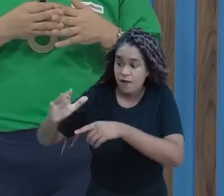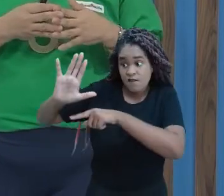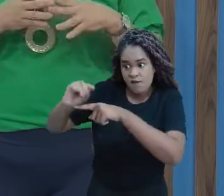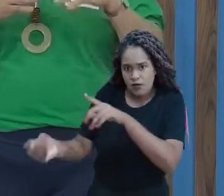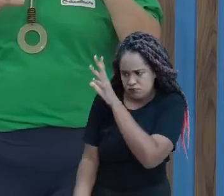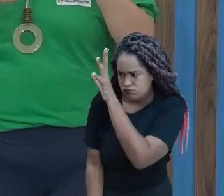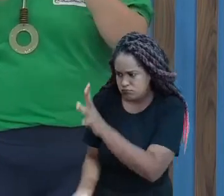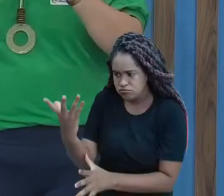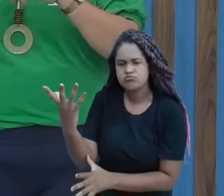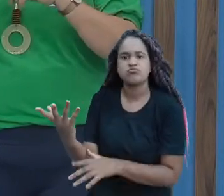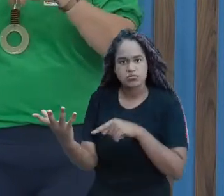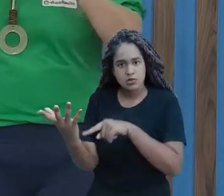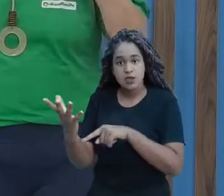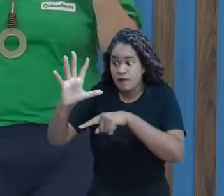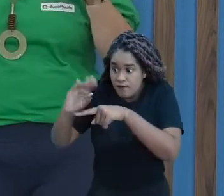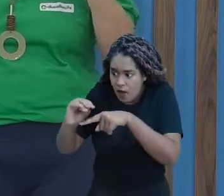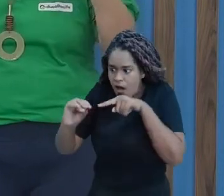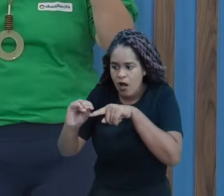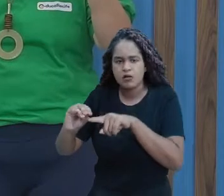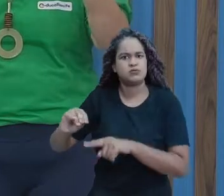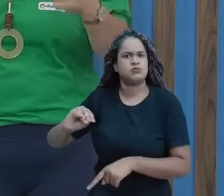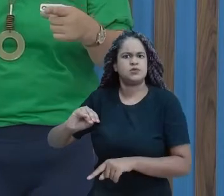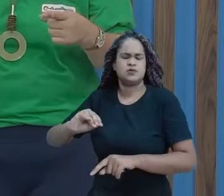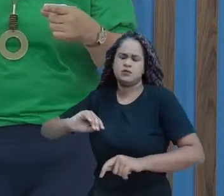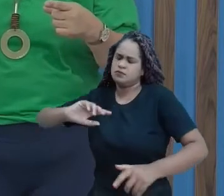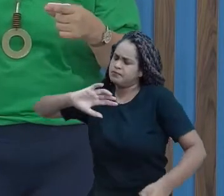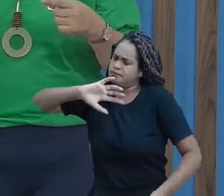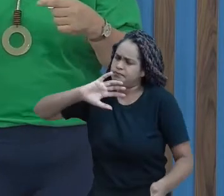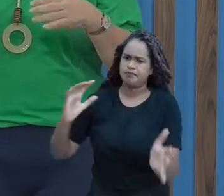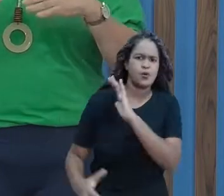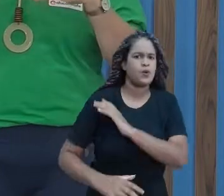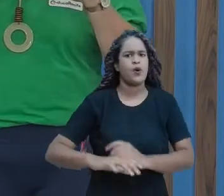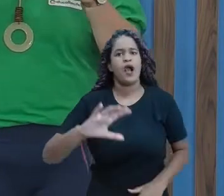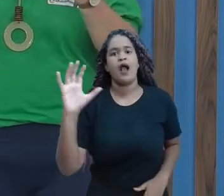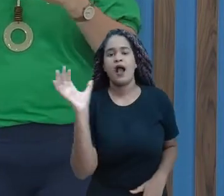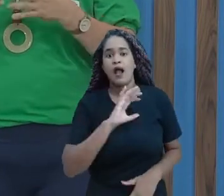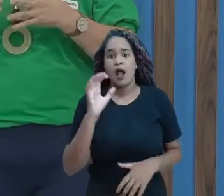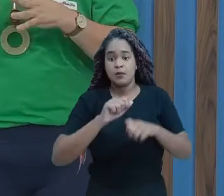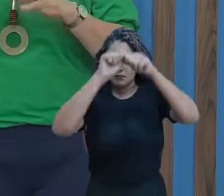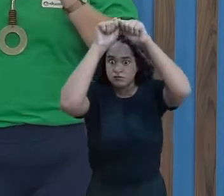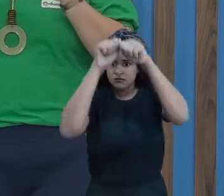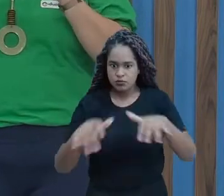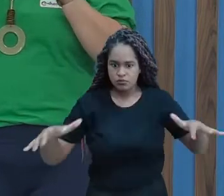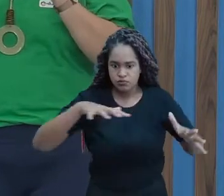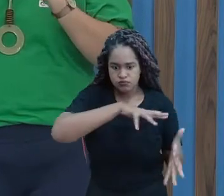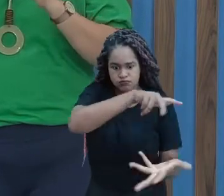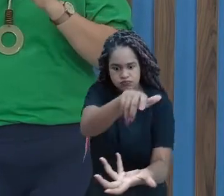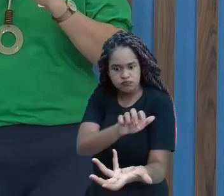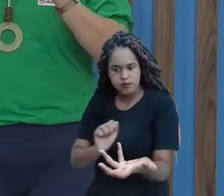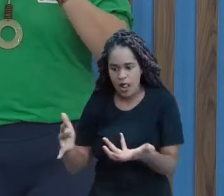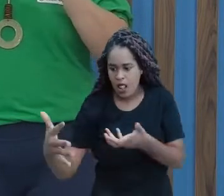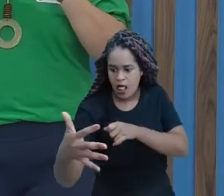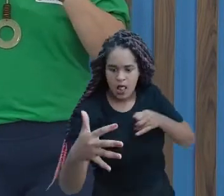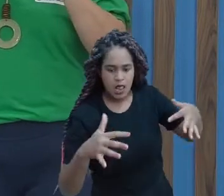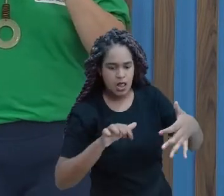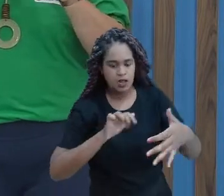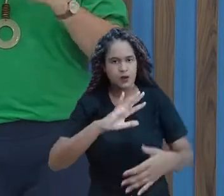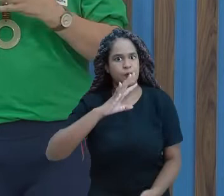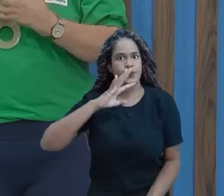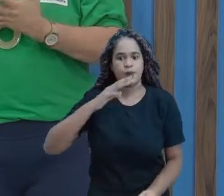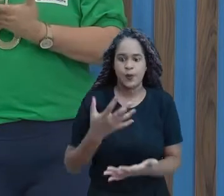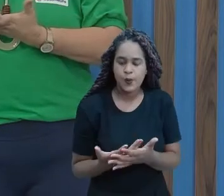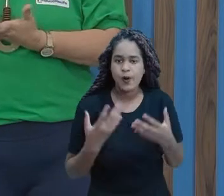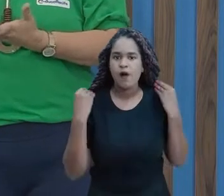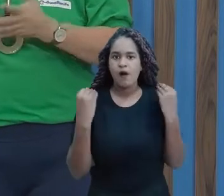inventada, e rapidamente ela se popularizou, é impressionante como ela